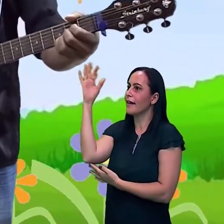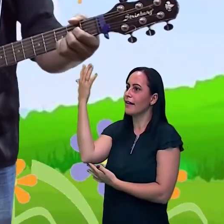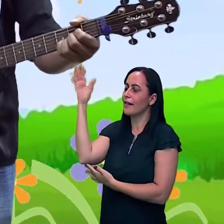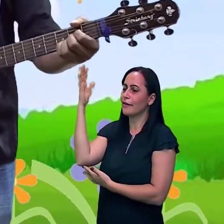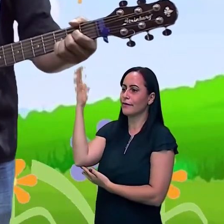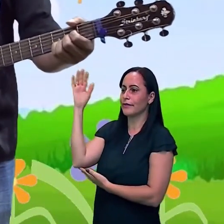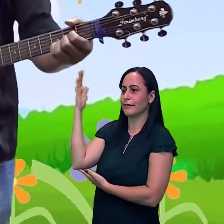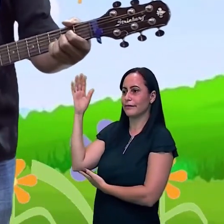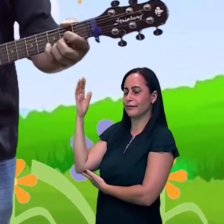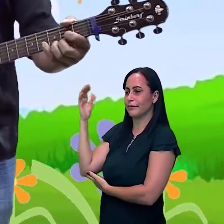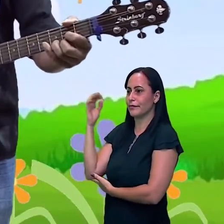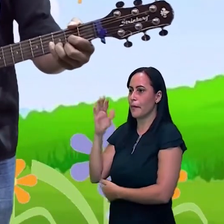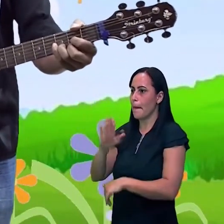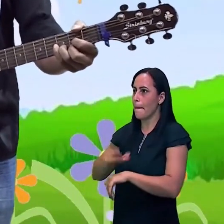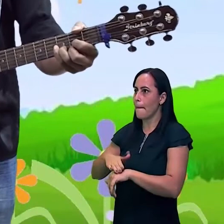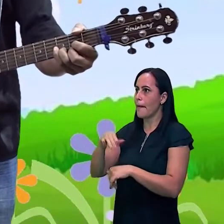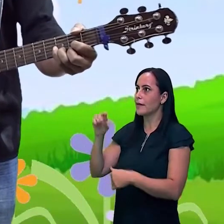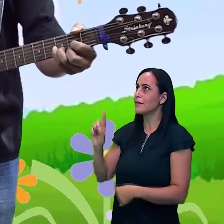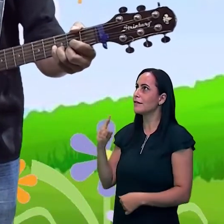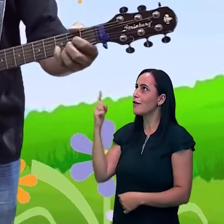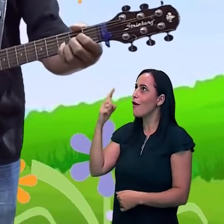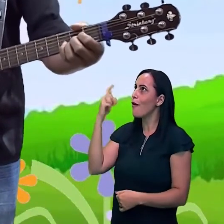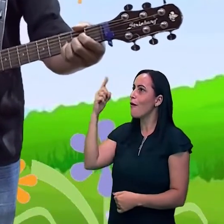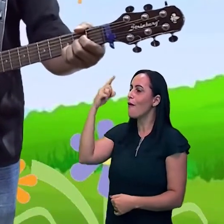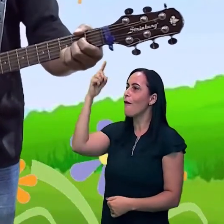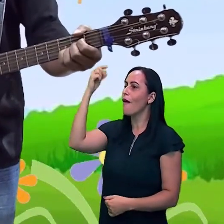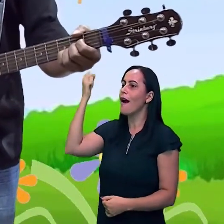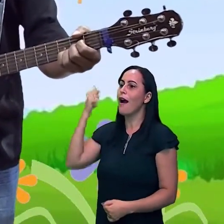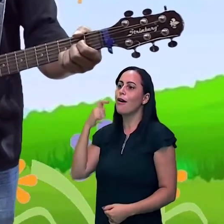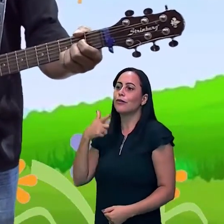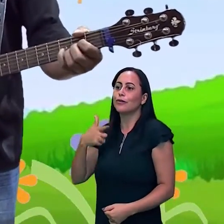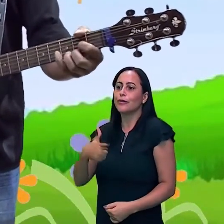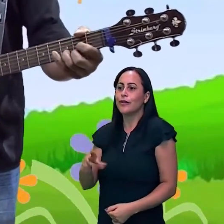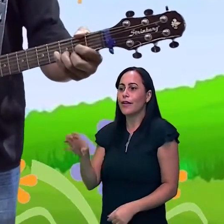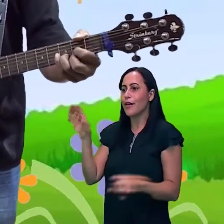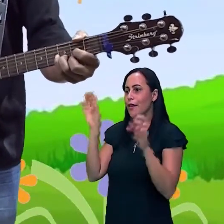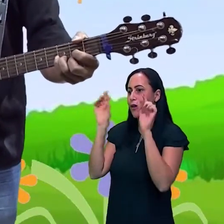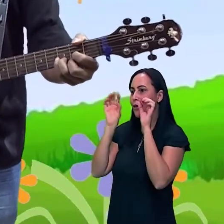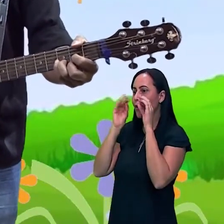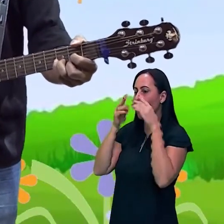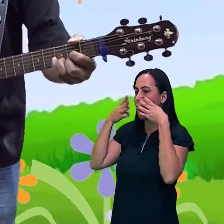Amiga árvore, que é mais alta que o gato, que é mais